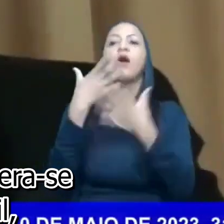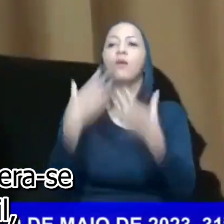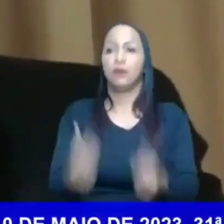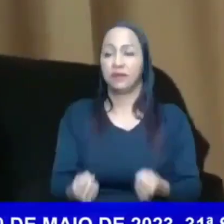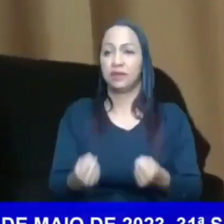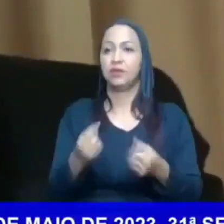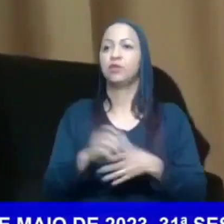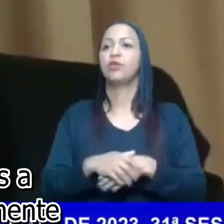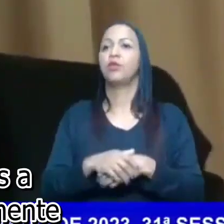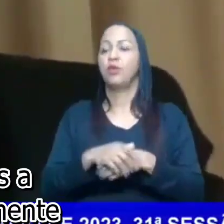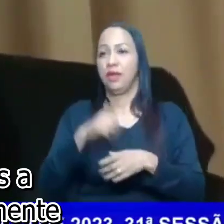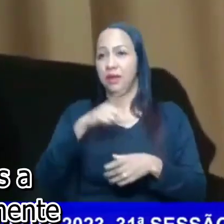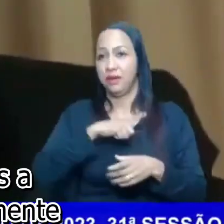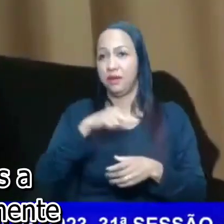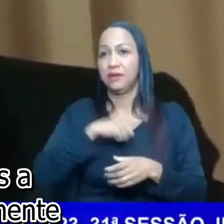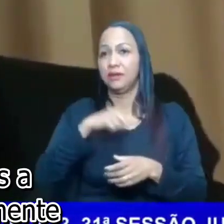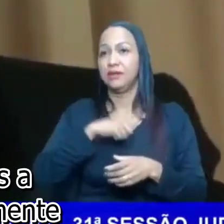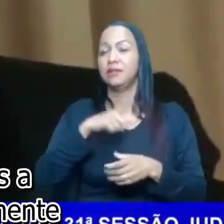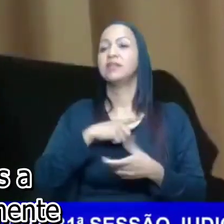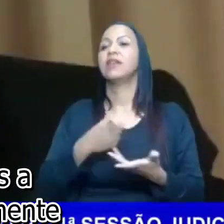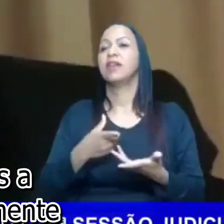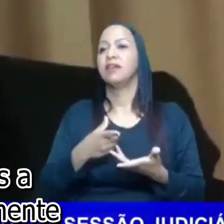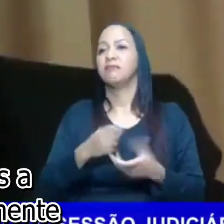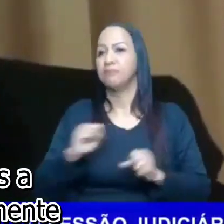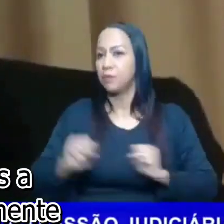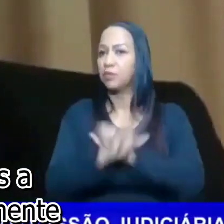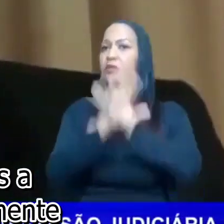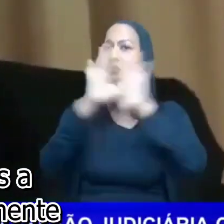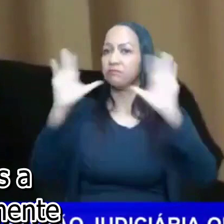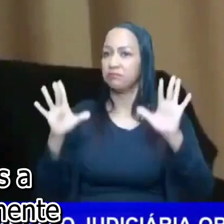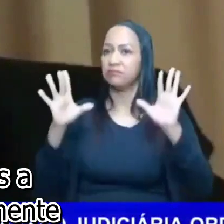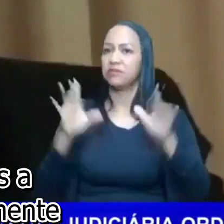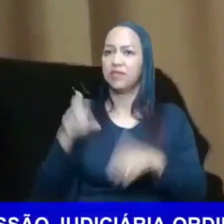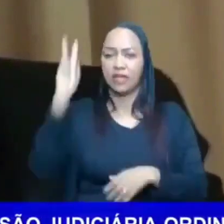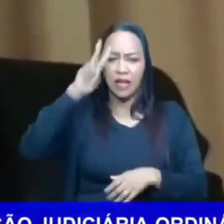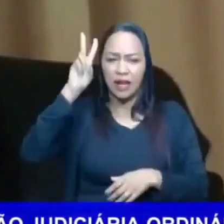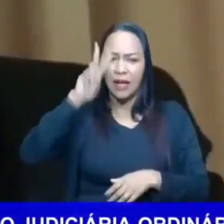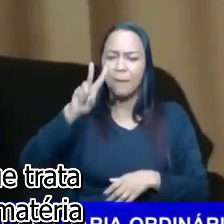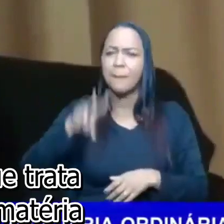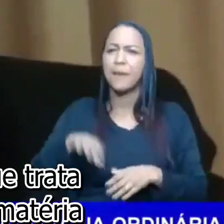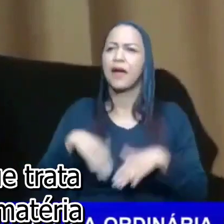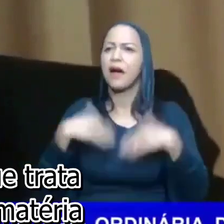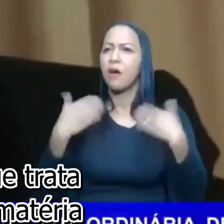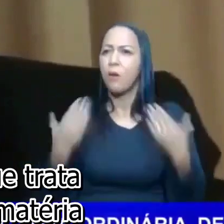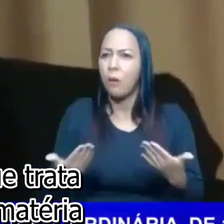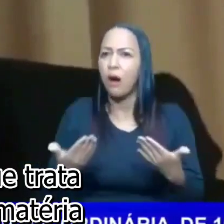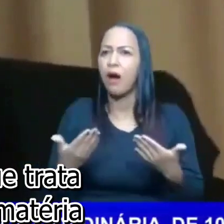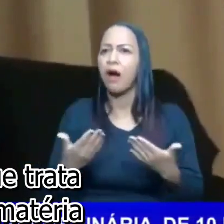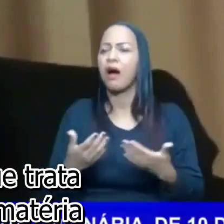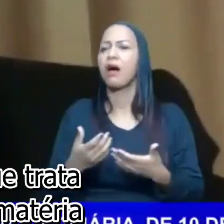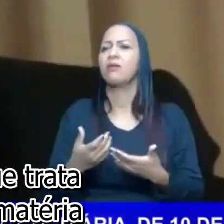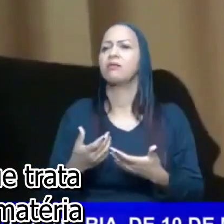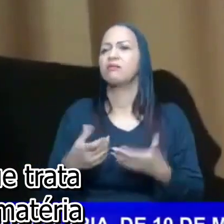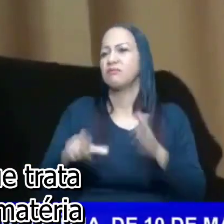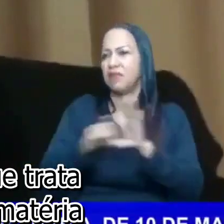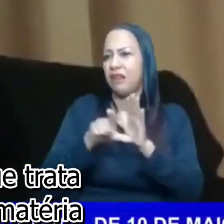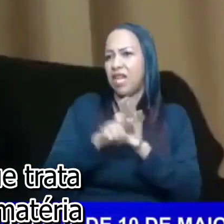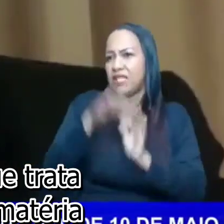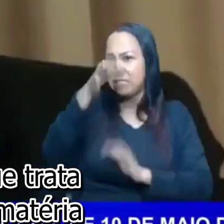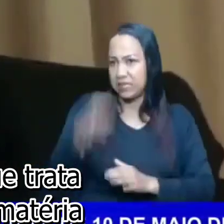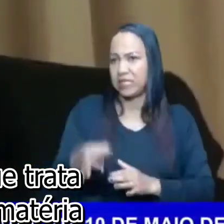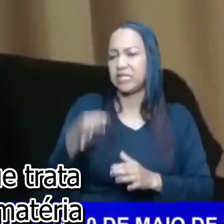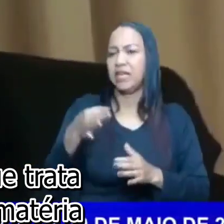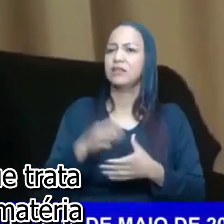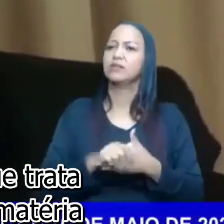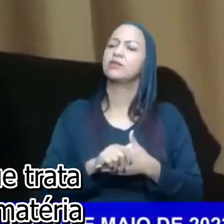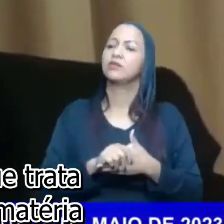Processo Civil, as regras das nulidades são muito claras a respeito disso, eu não vou lembrar exatamente o dispositivo legal, mas tem um dispositivo que trata